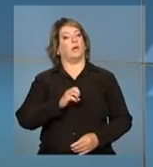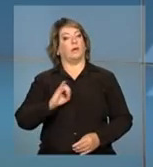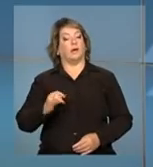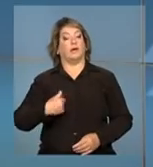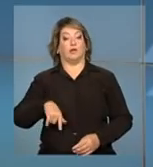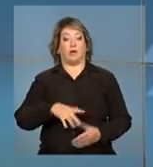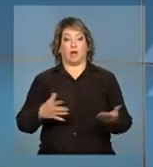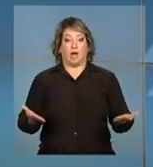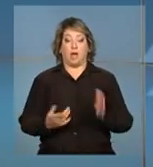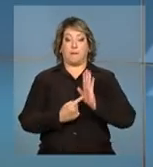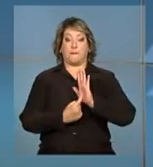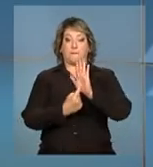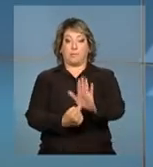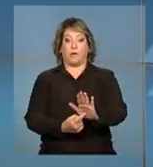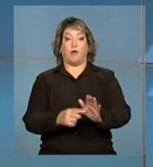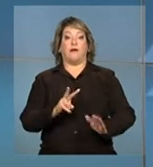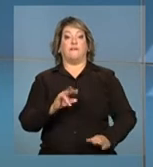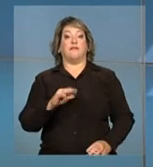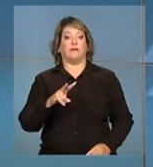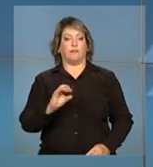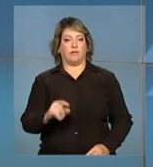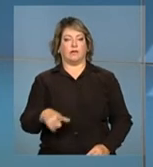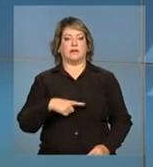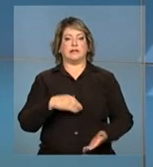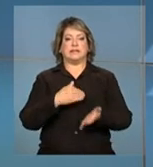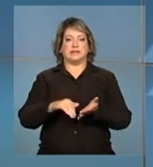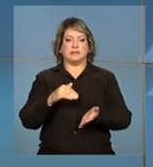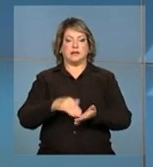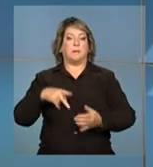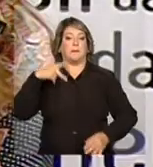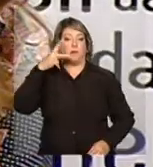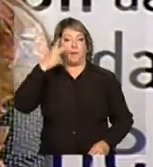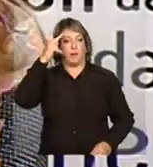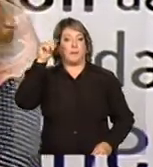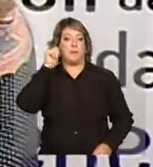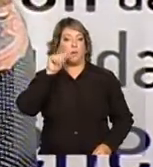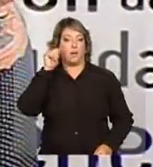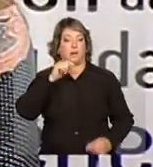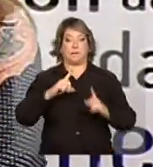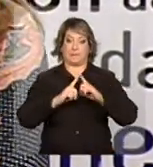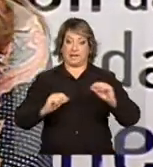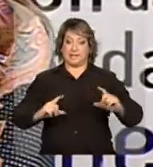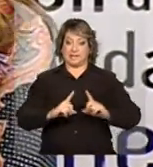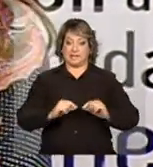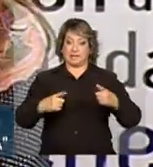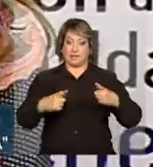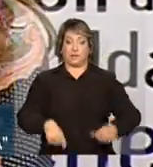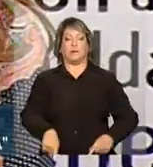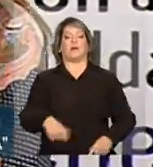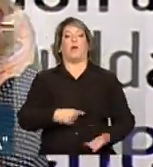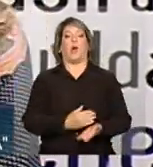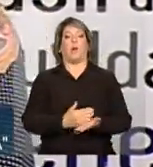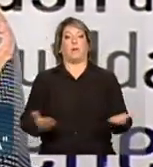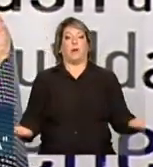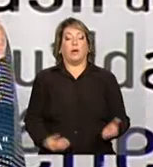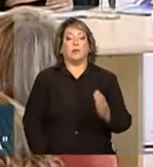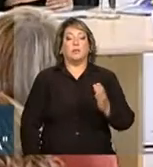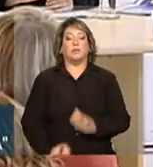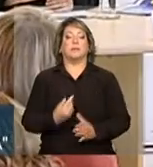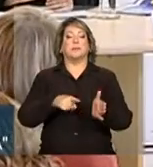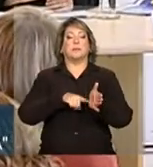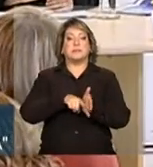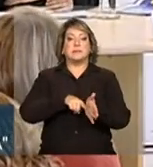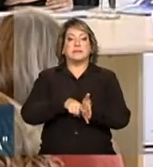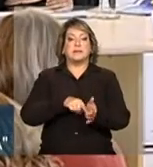Olá, interrompemos a programação para ir ao vivo à Secretaria de Políticas para as Mulheres em Brasília. Começa neste momento o lançamento da